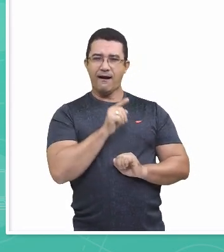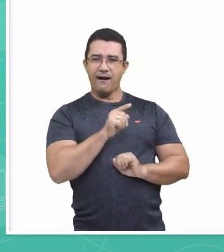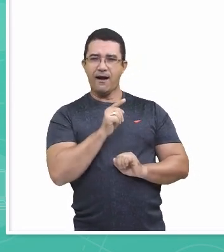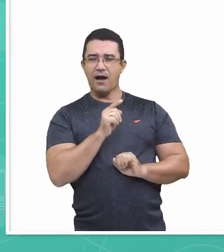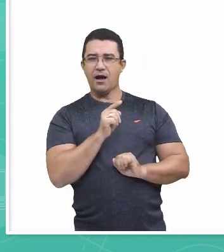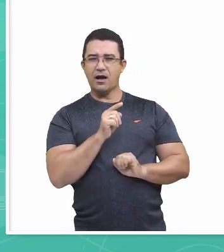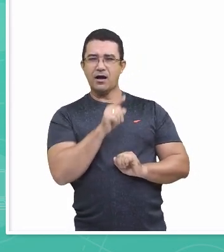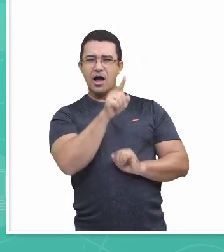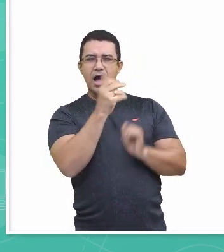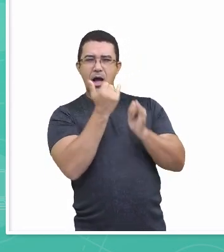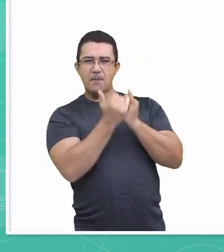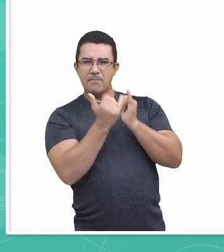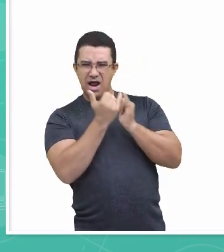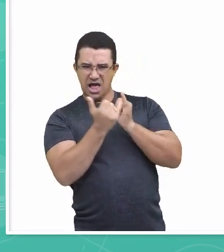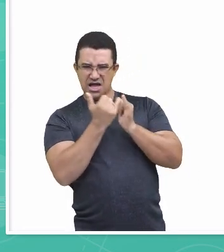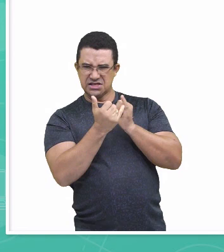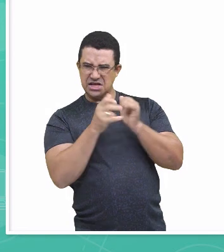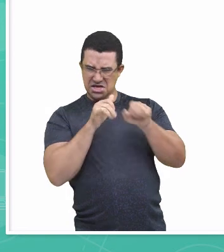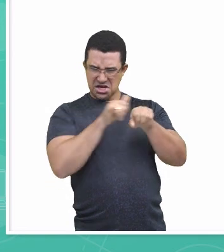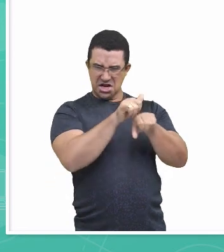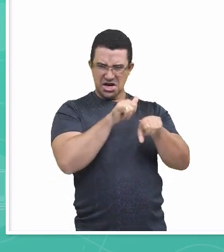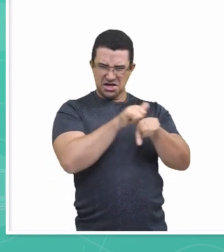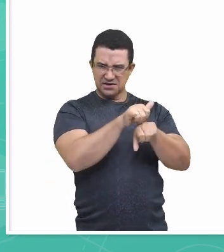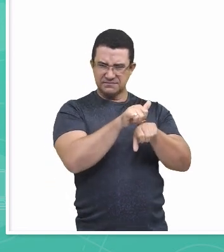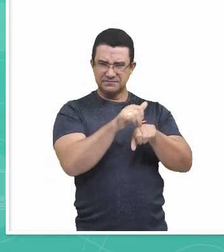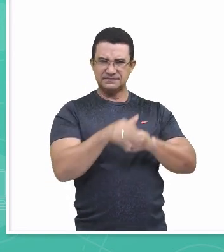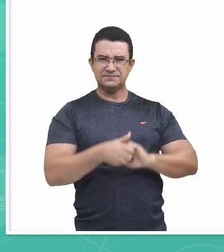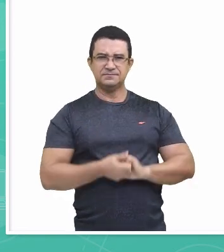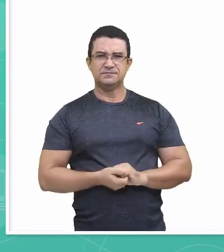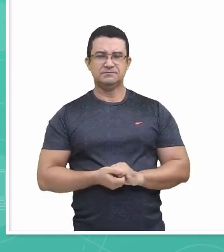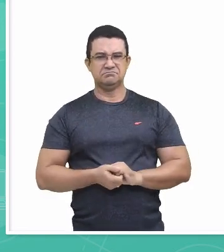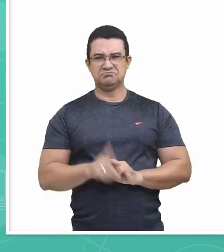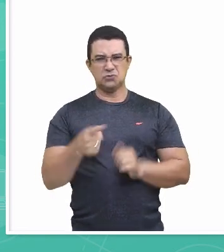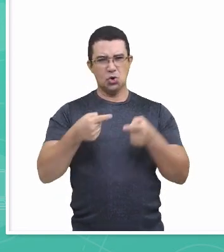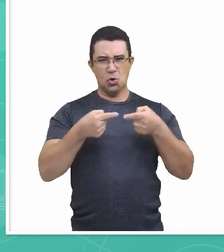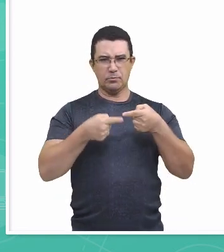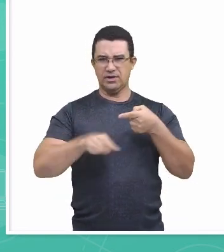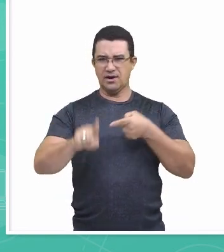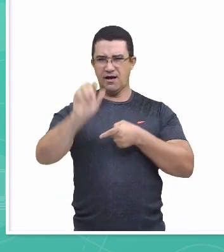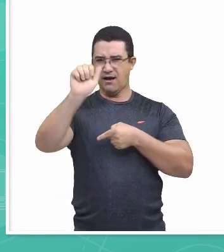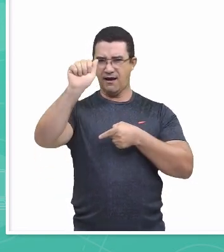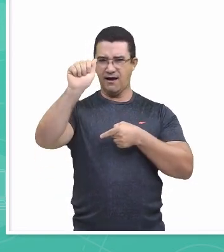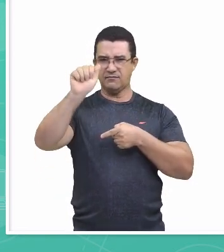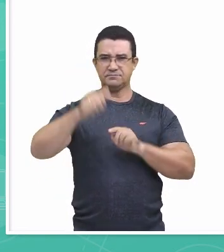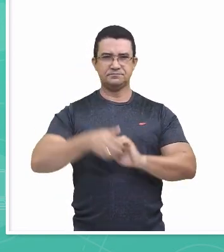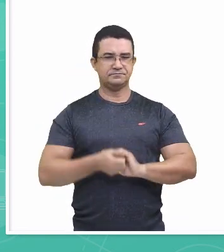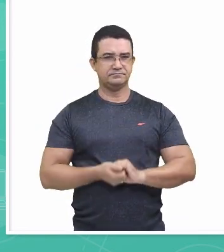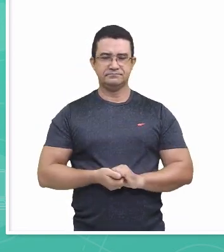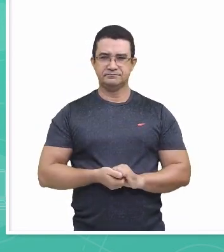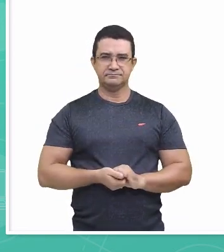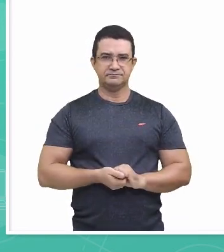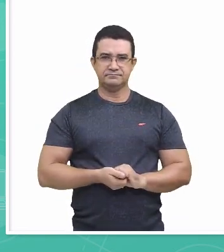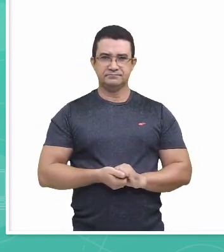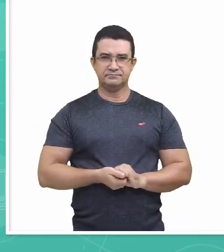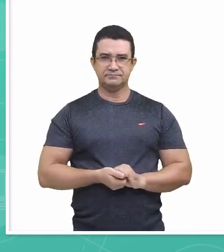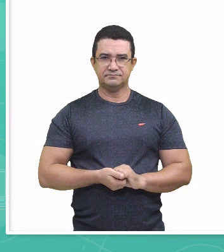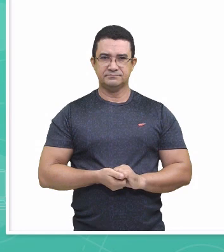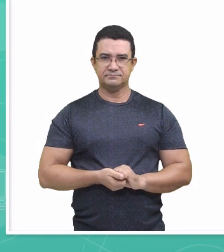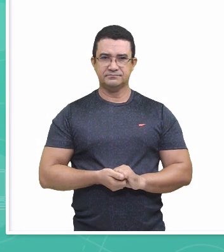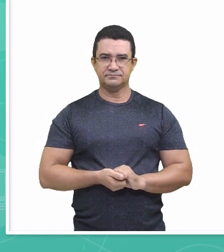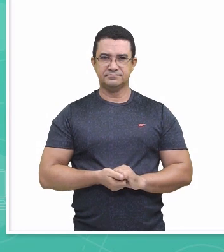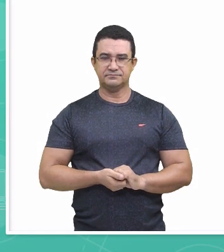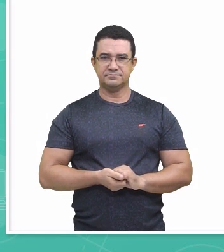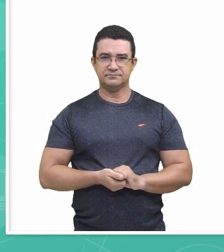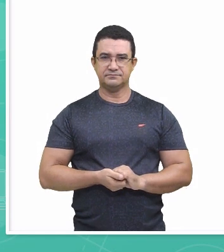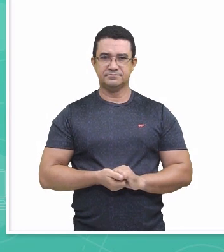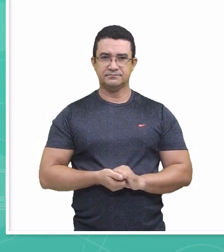Tem algo a ver isso aí? Não, né? Não tem nada a ver. Não tem nada a ver. Muito bem, então poderemos